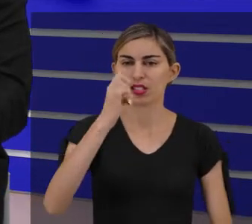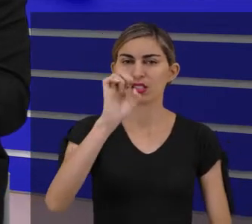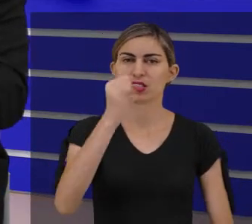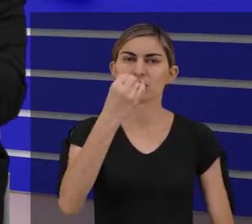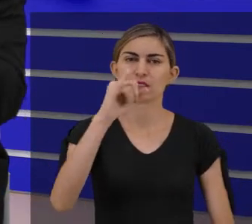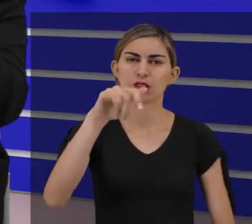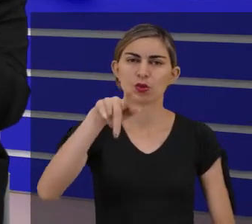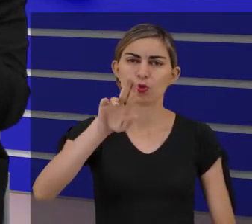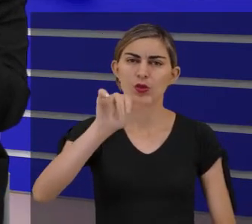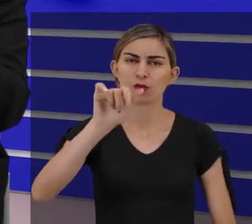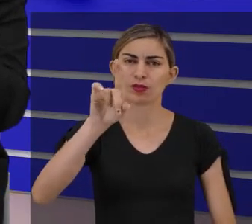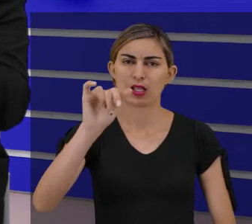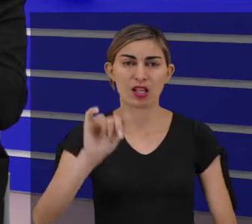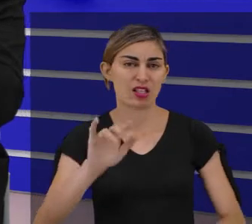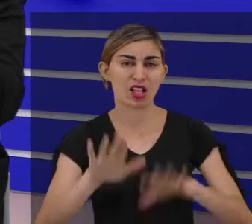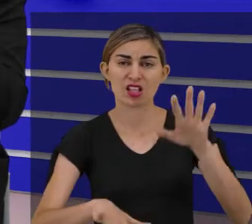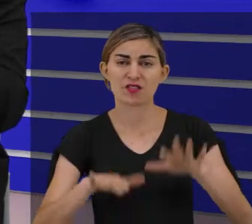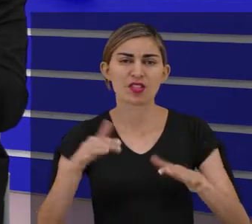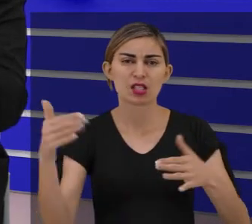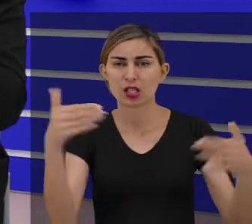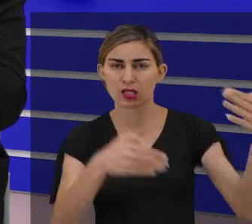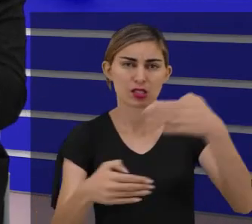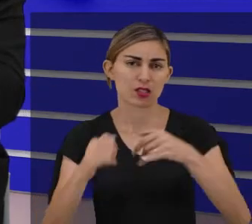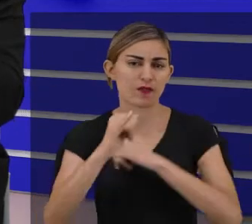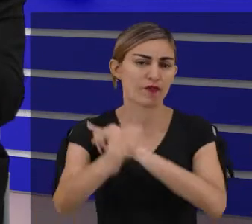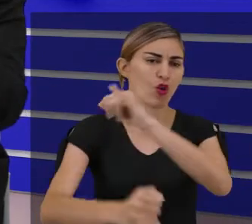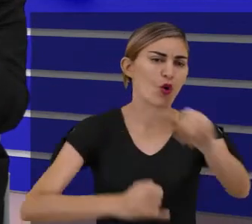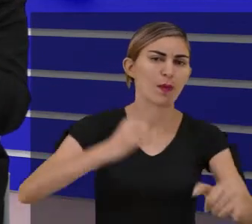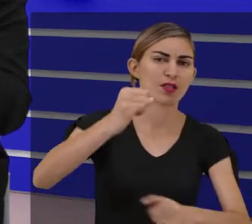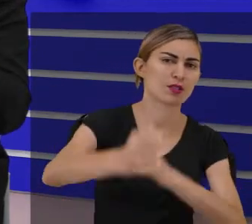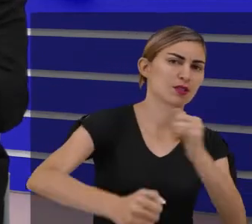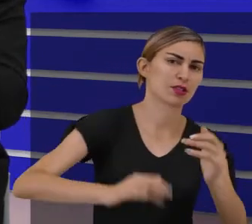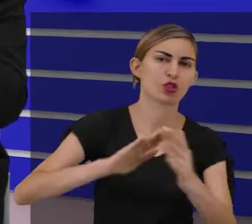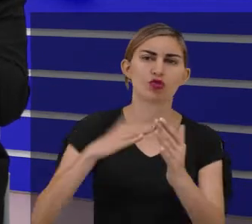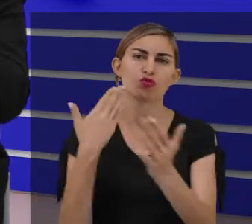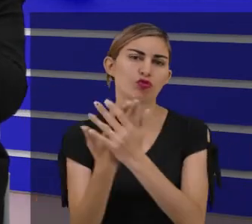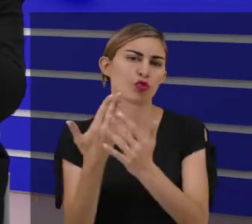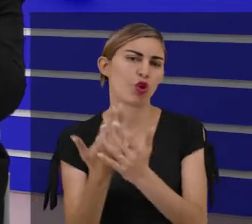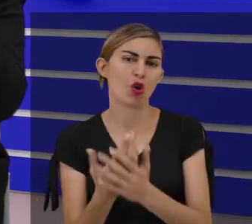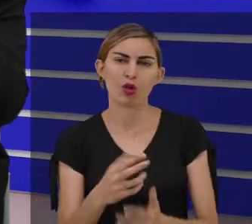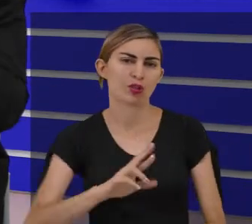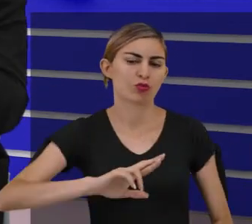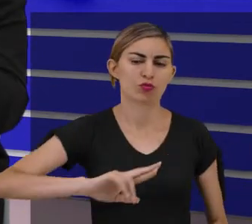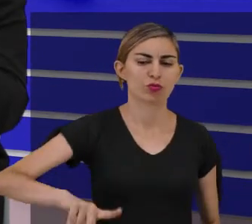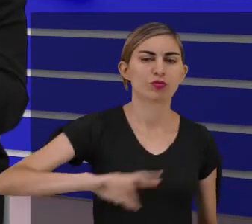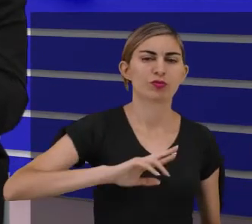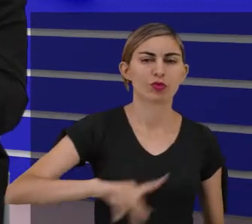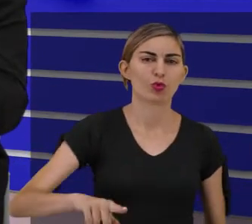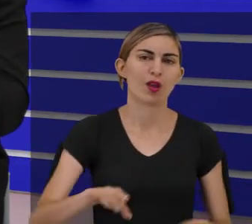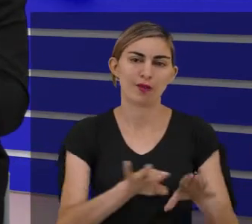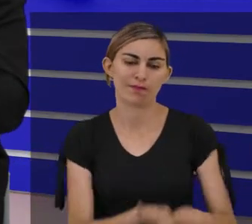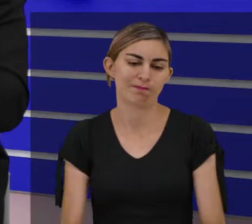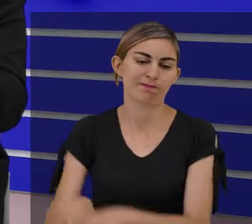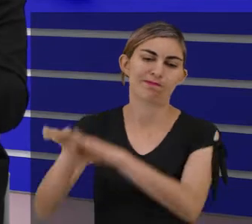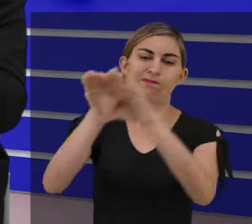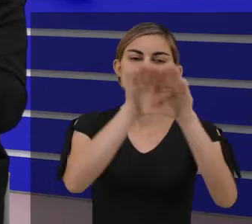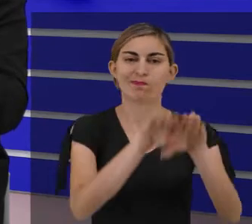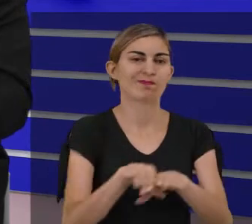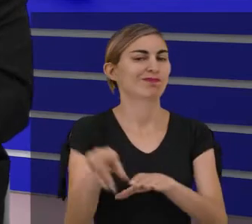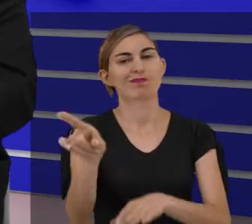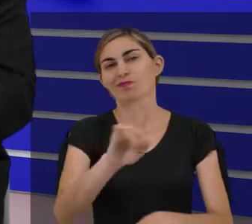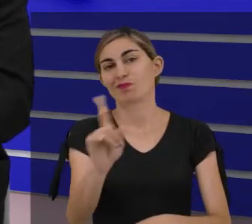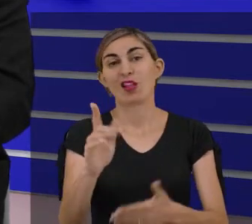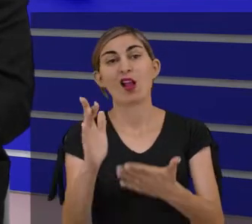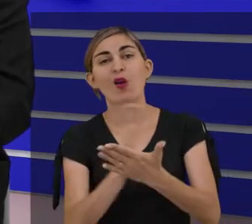essa informação e esse acesso à informação, à escolaridade, ele não é dado de forma igualitária,